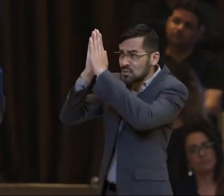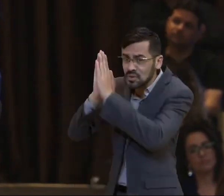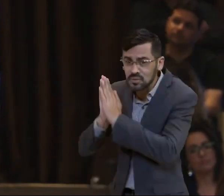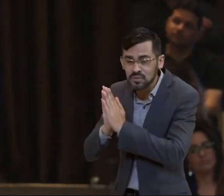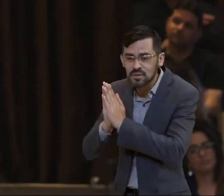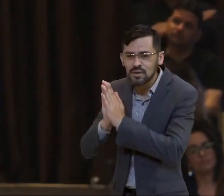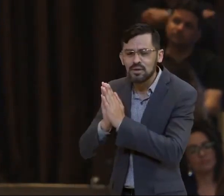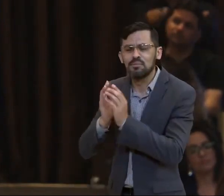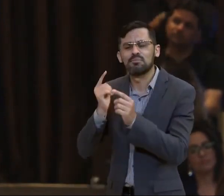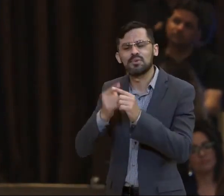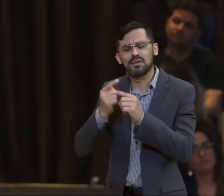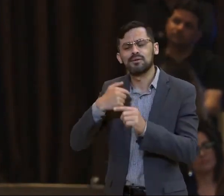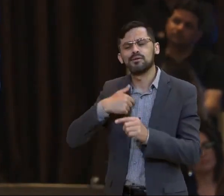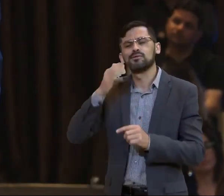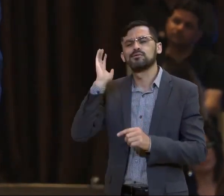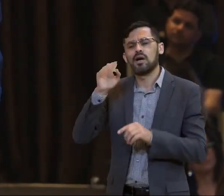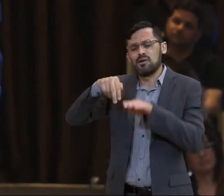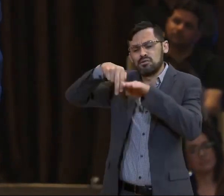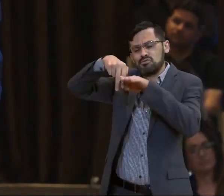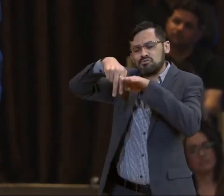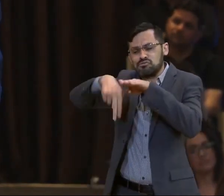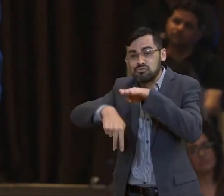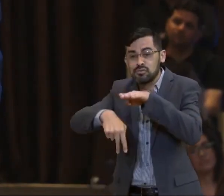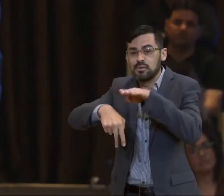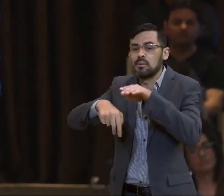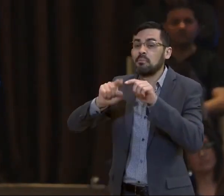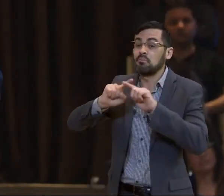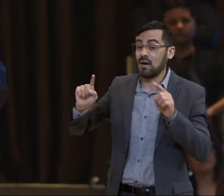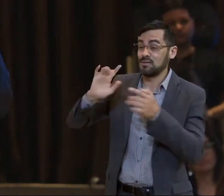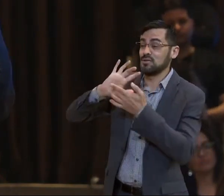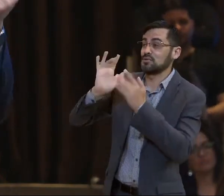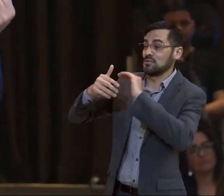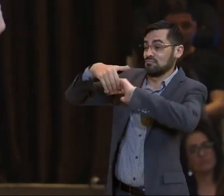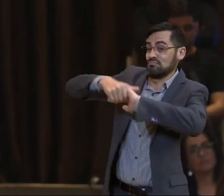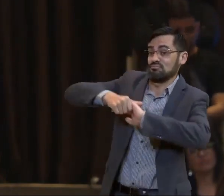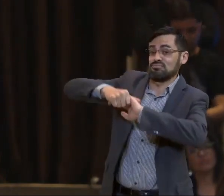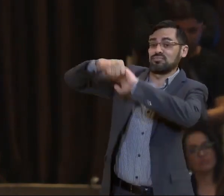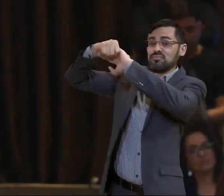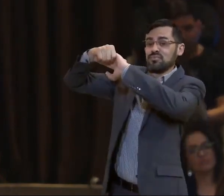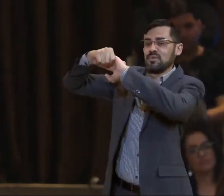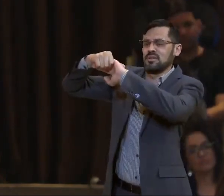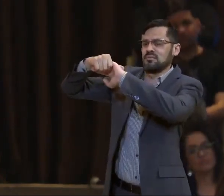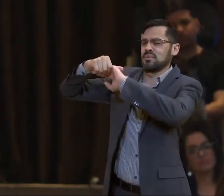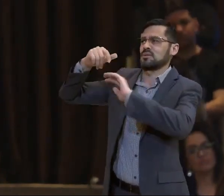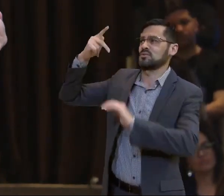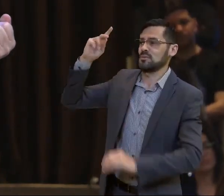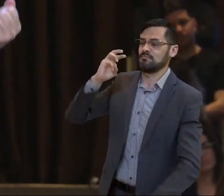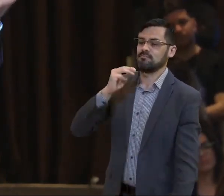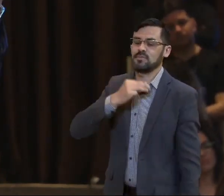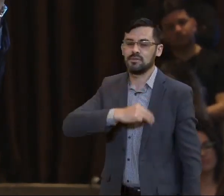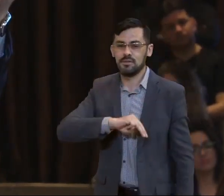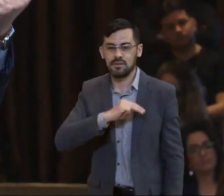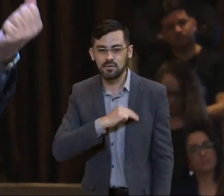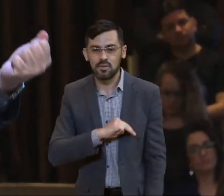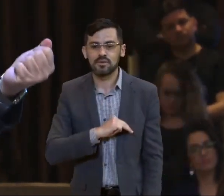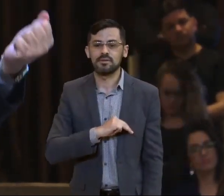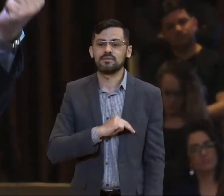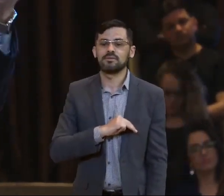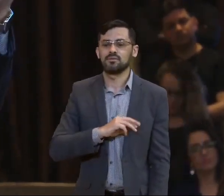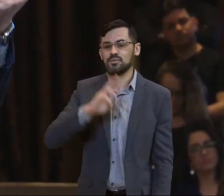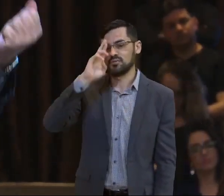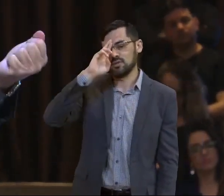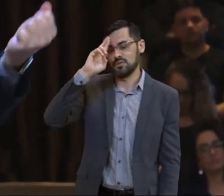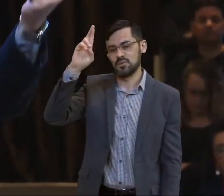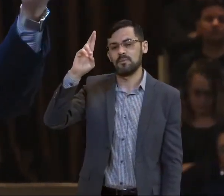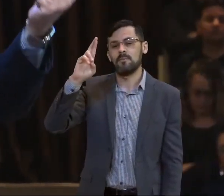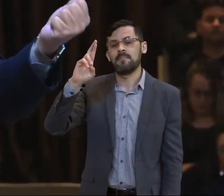Porque eu já afundei tantas vezes, ele já me levantou tantas vezes, pela misericórdia do Senhor. As misericórdias